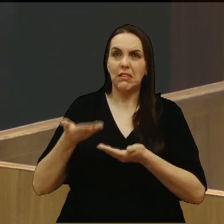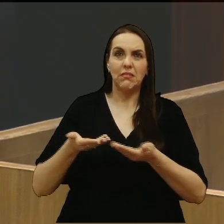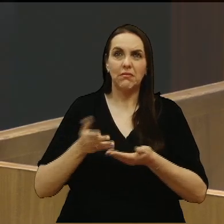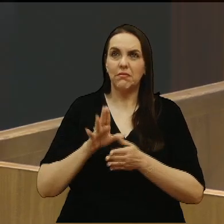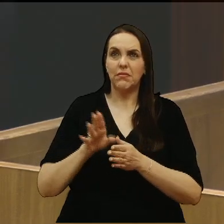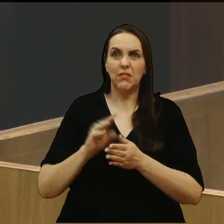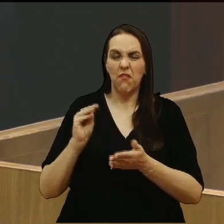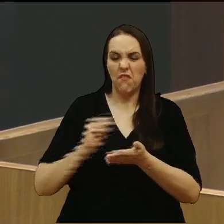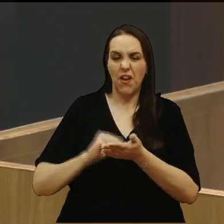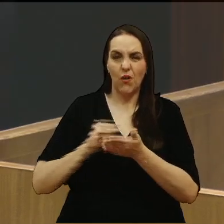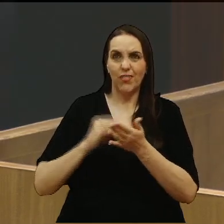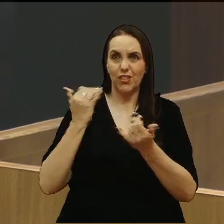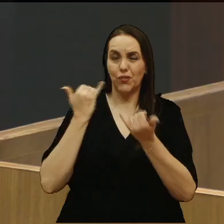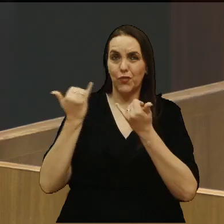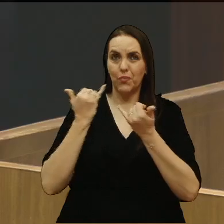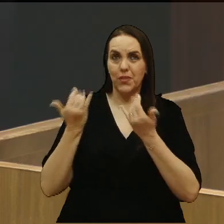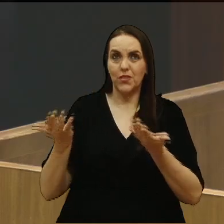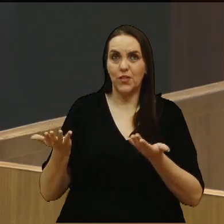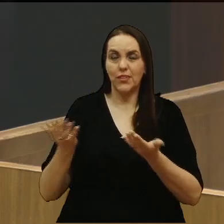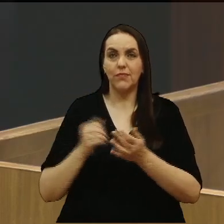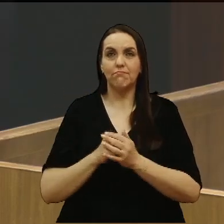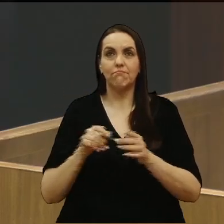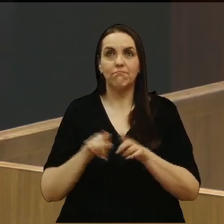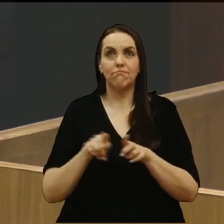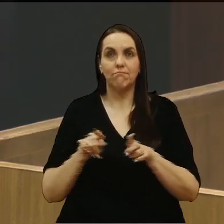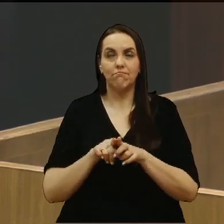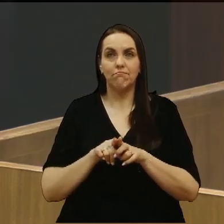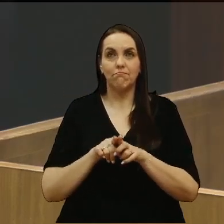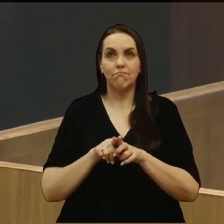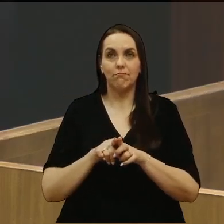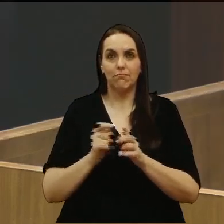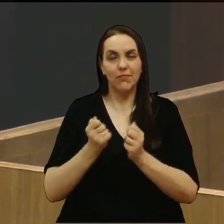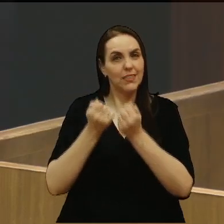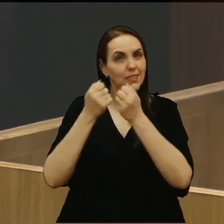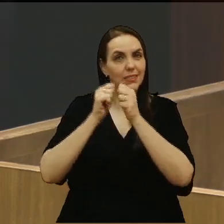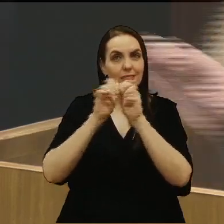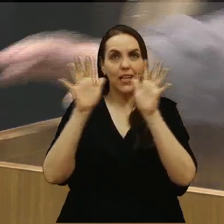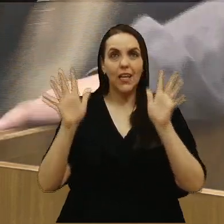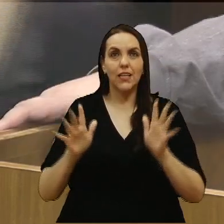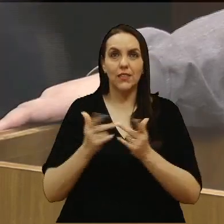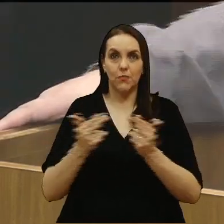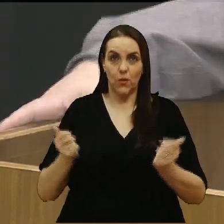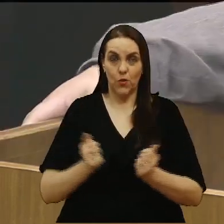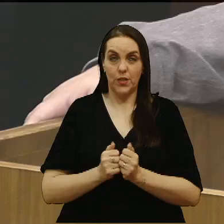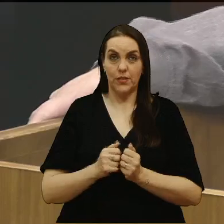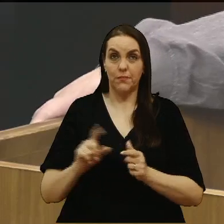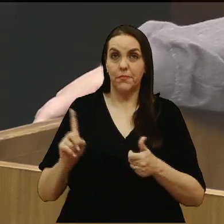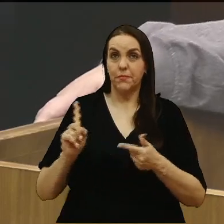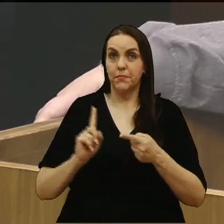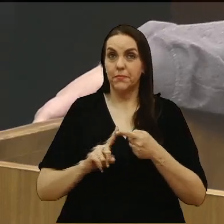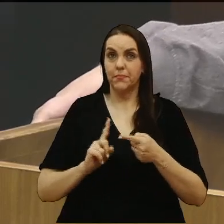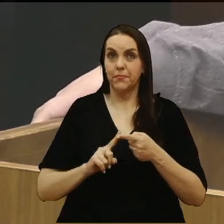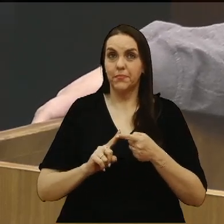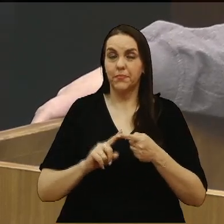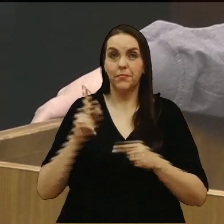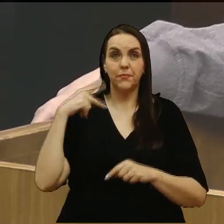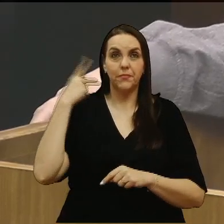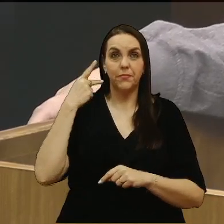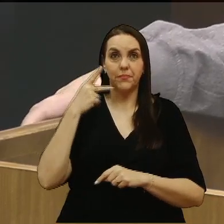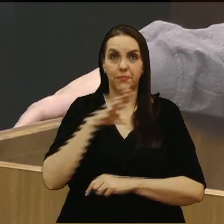desinformação e quanto a gente colocar algumas coisas esclarecidas aqui. Primeiro, vereador